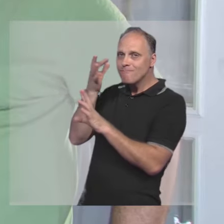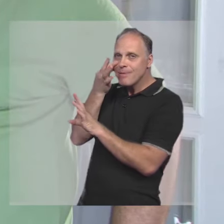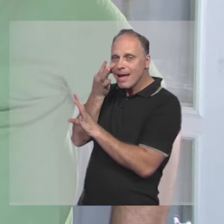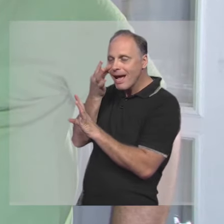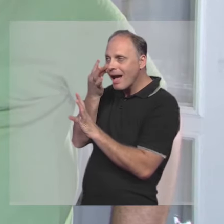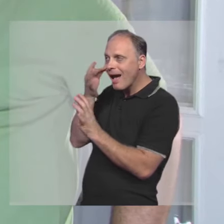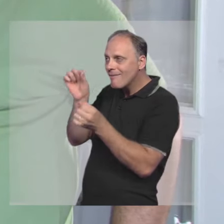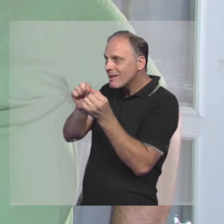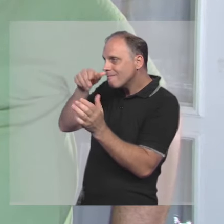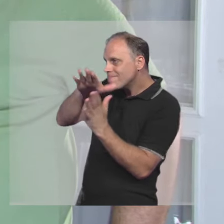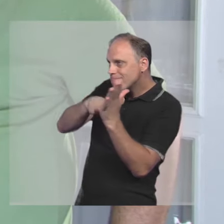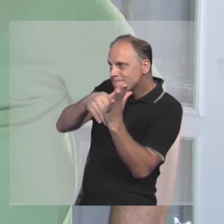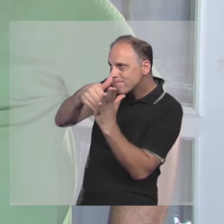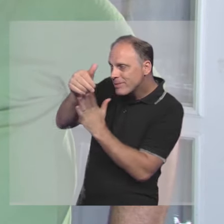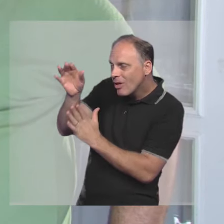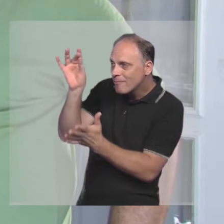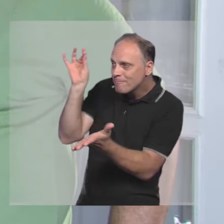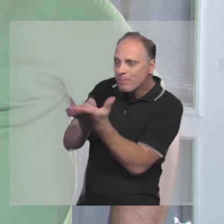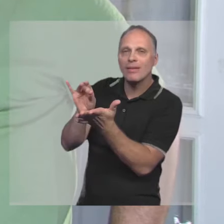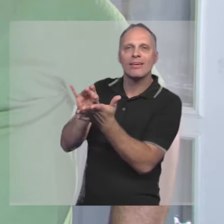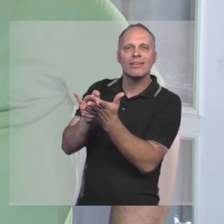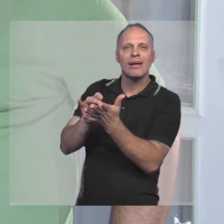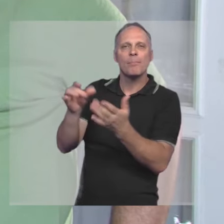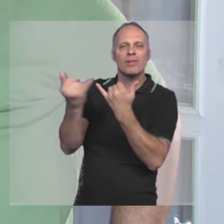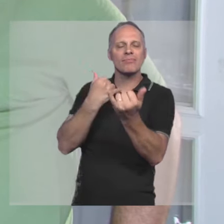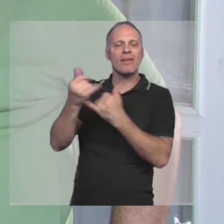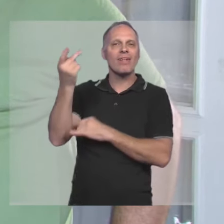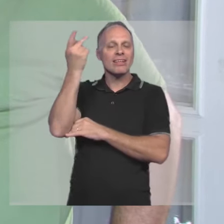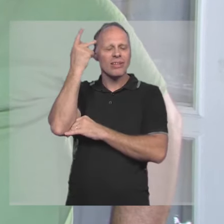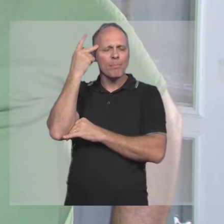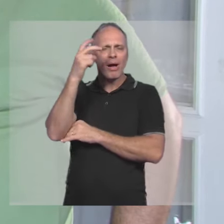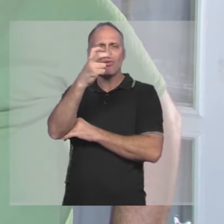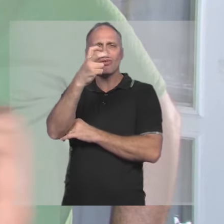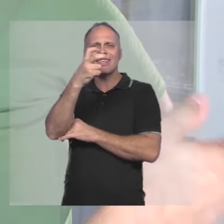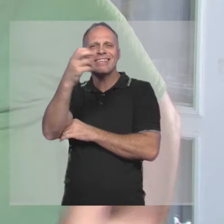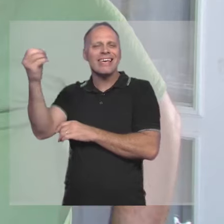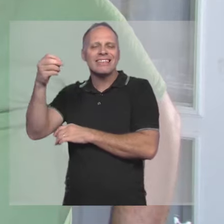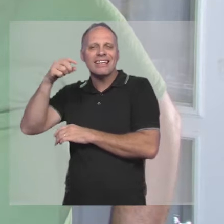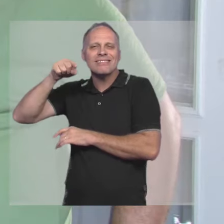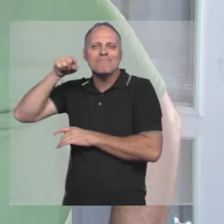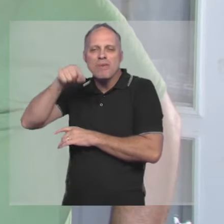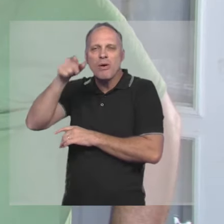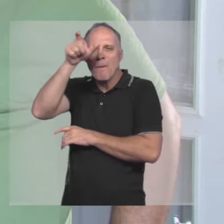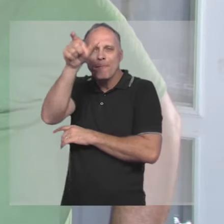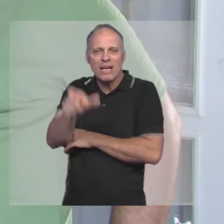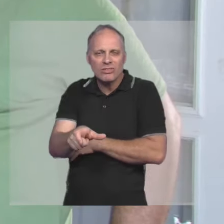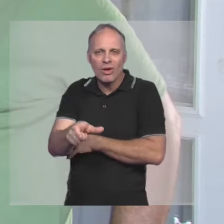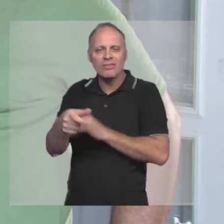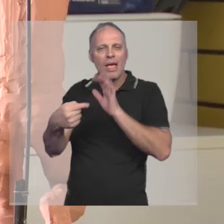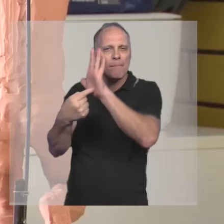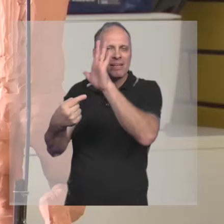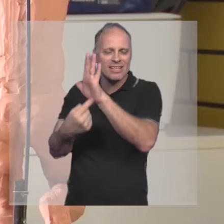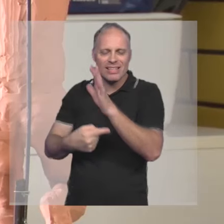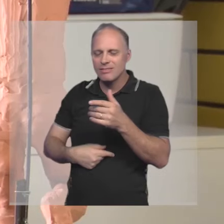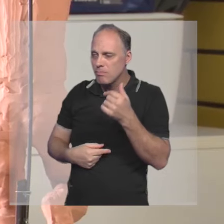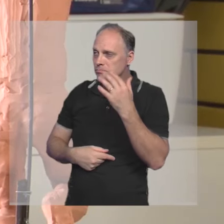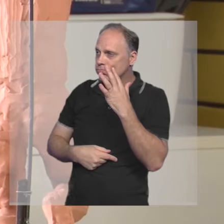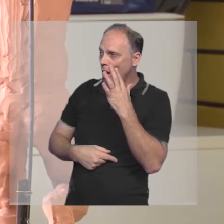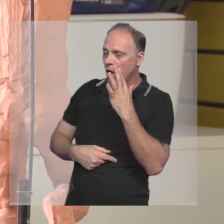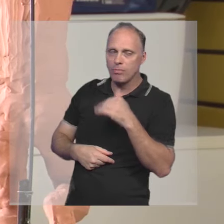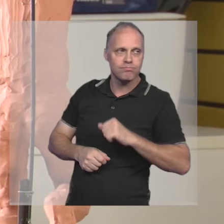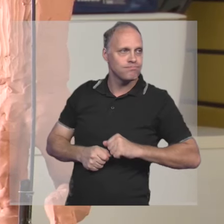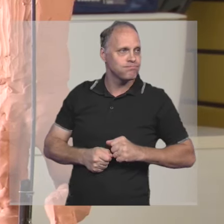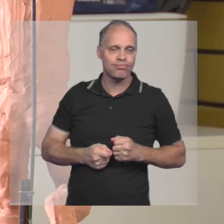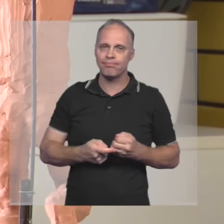pô, pintei eventos em São Paulo que foi 500 mil pessoas em 4 dias de apresentação, sabe? E